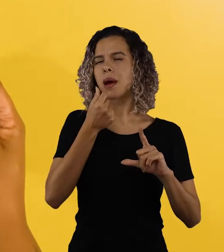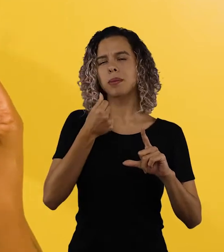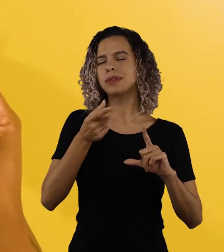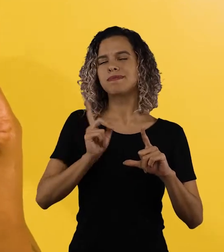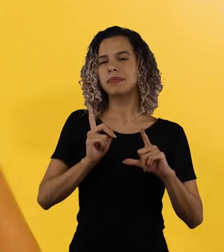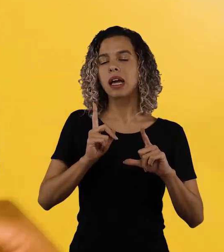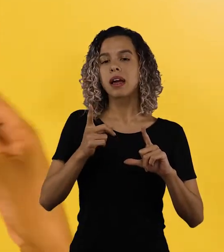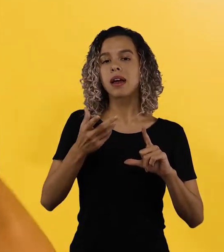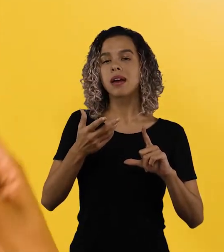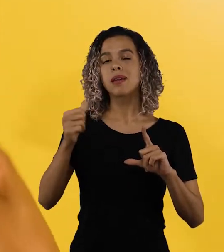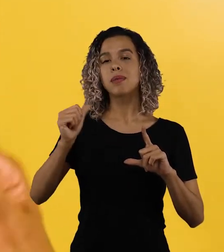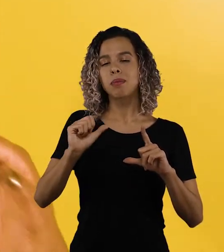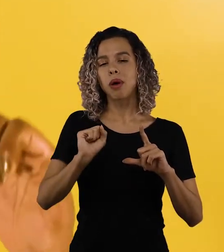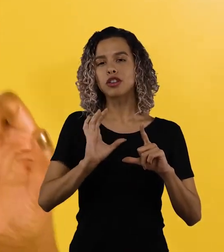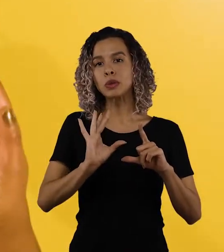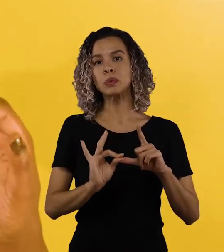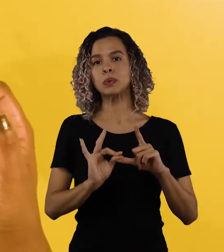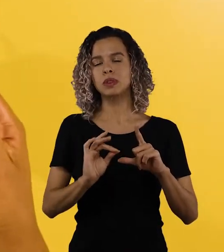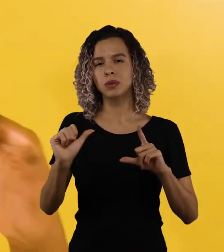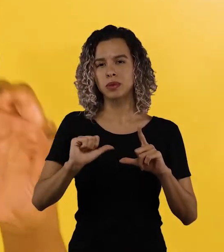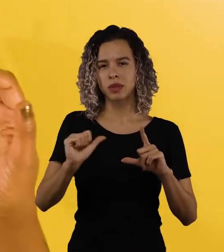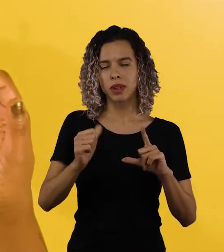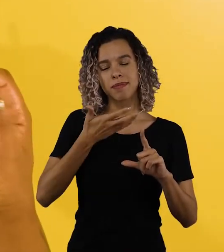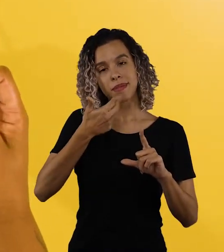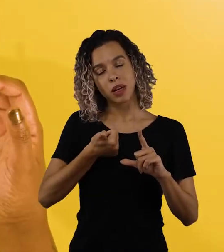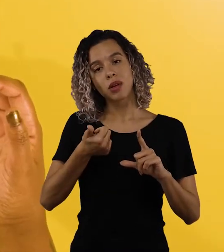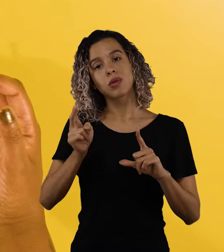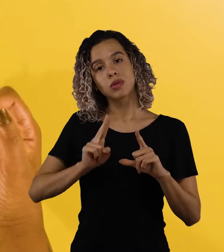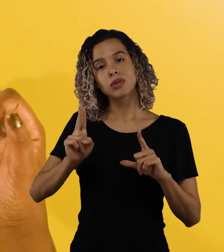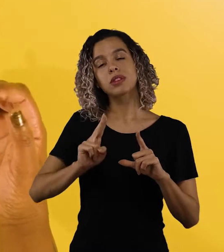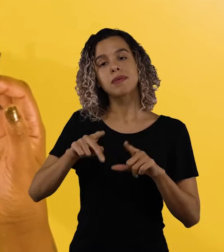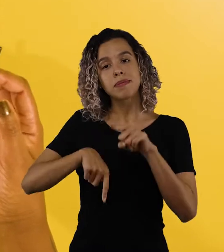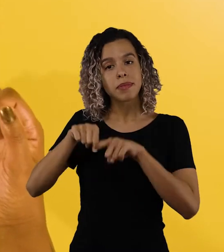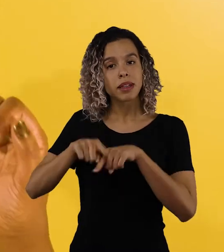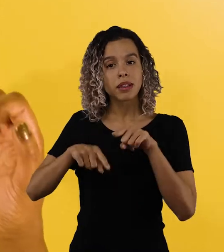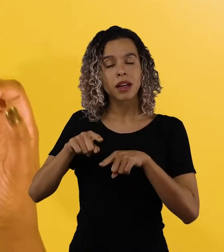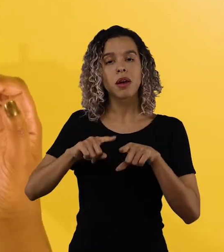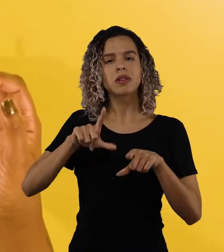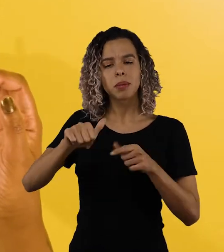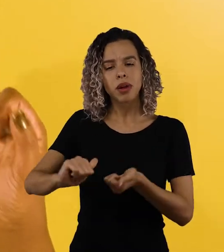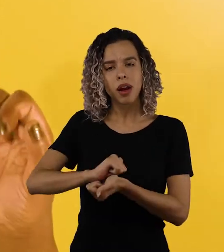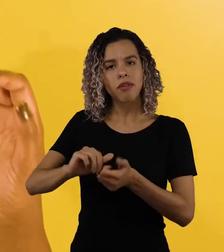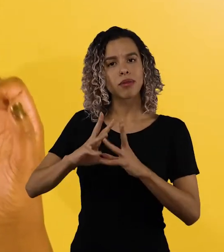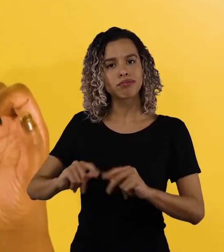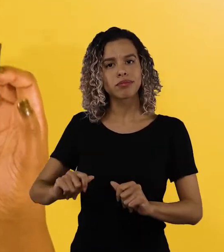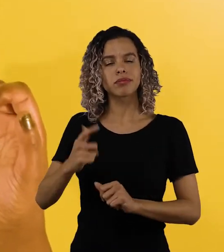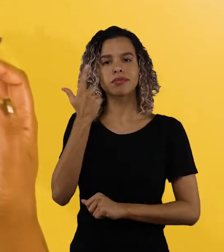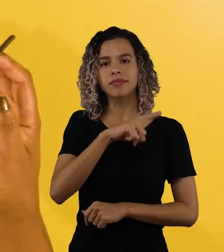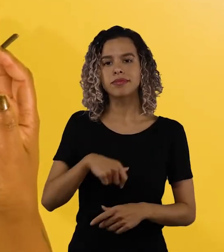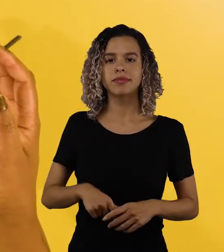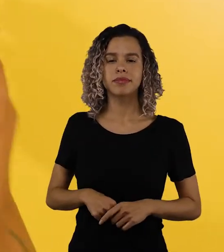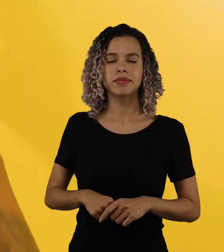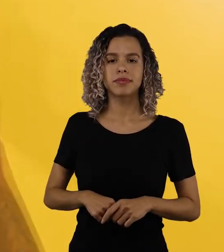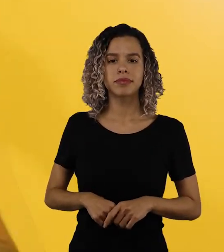o uso de lápis, porque depois ele pode grudar no tecido e não sair. Então, é sempre bom utilizar um material que possa ser